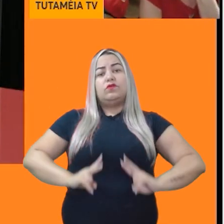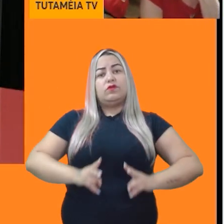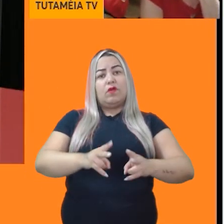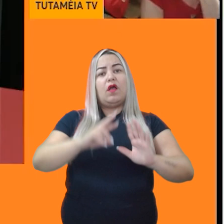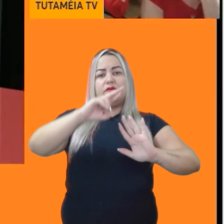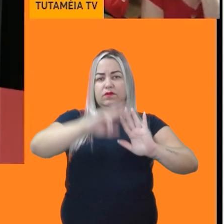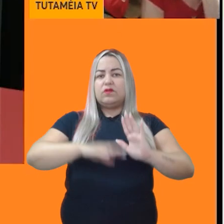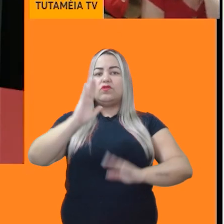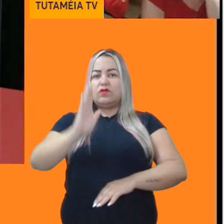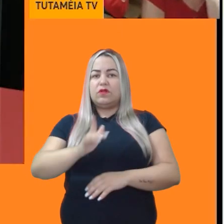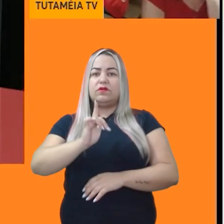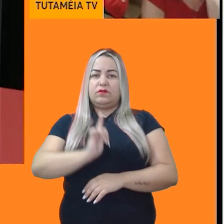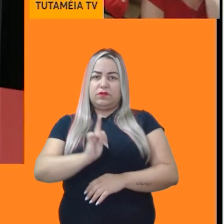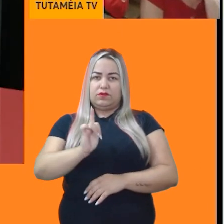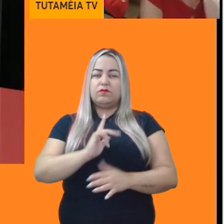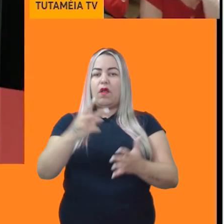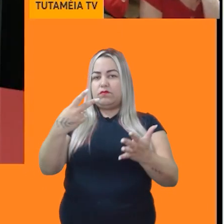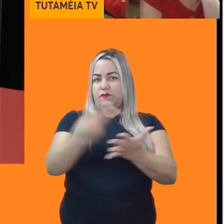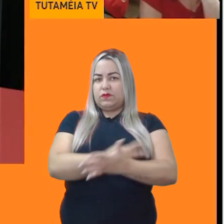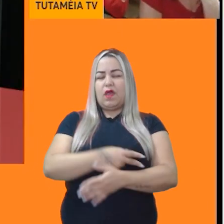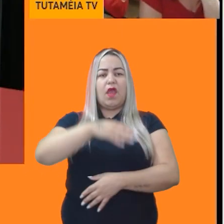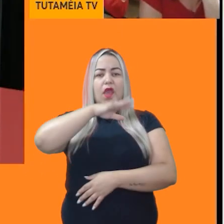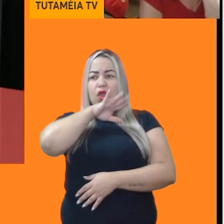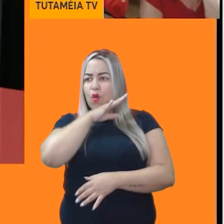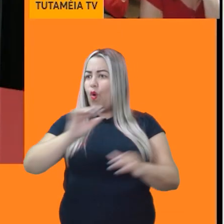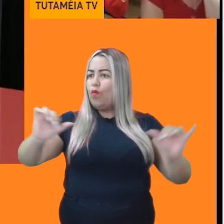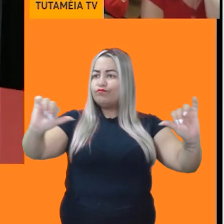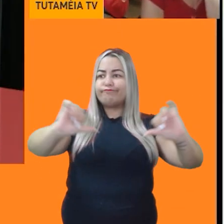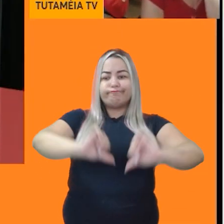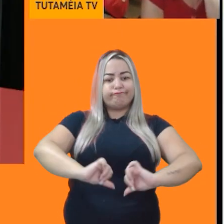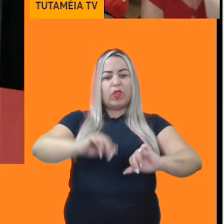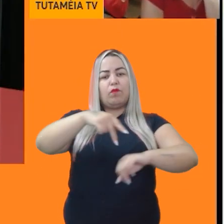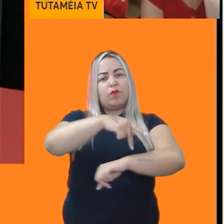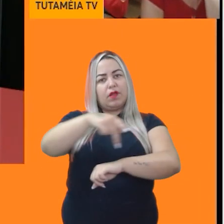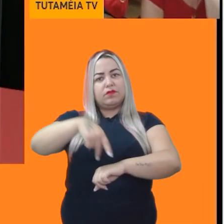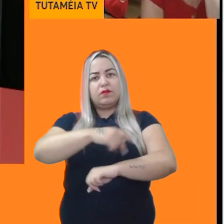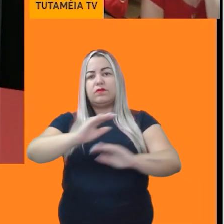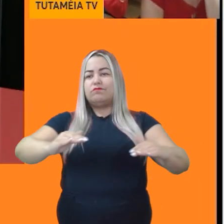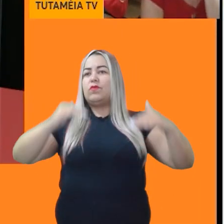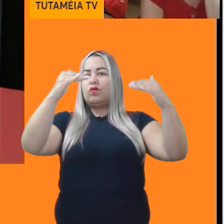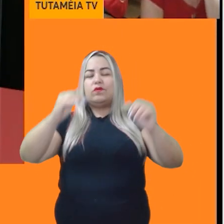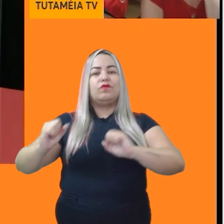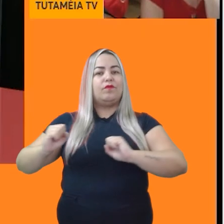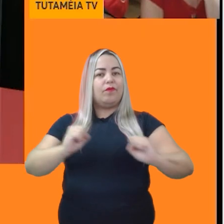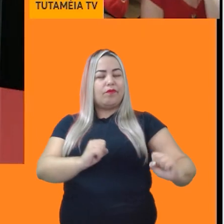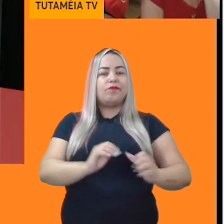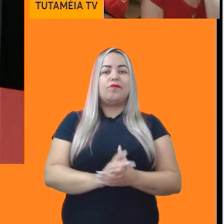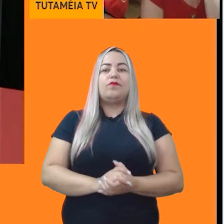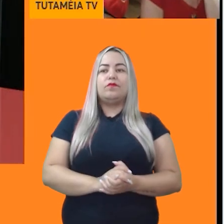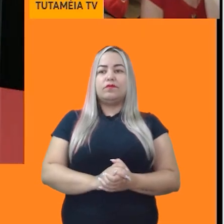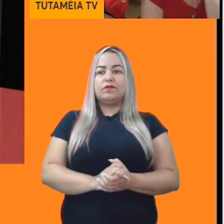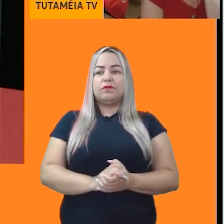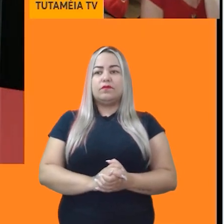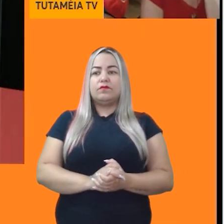não em outros países que continuariam as regras que estão vigindo atualmente. Mas é muito ruim, porque se dá num país que tem um grande